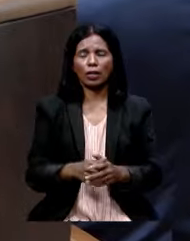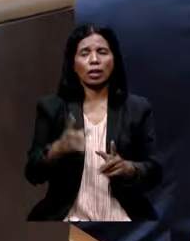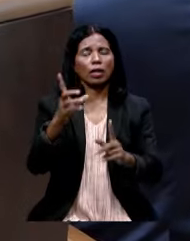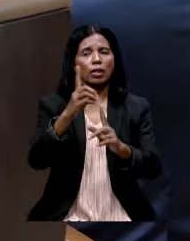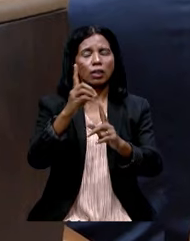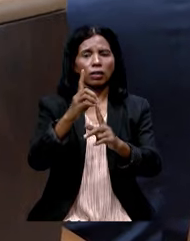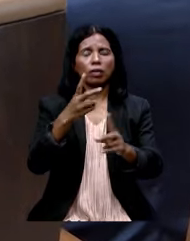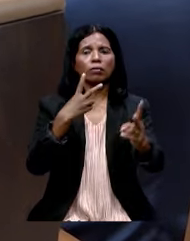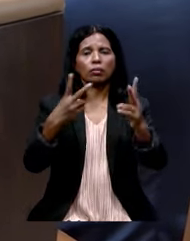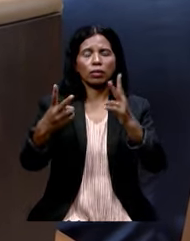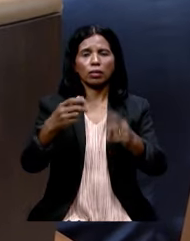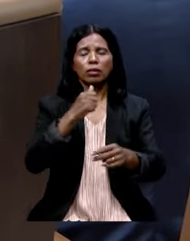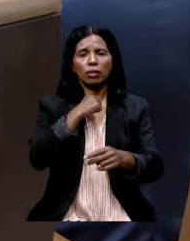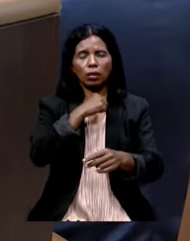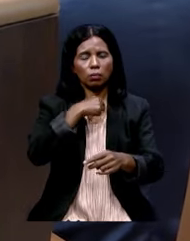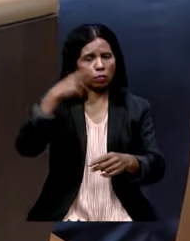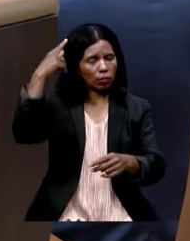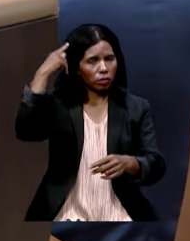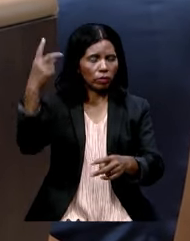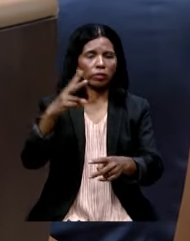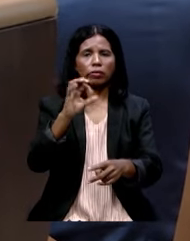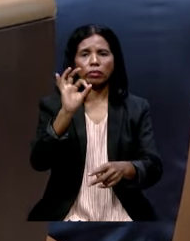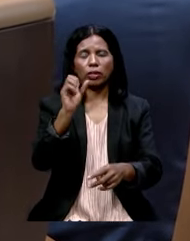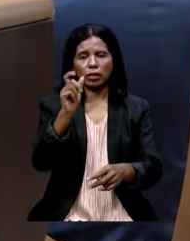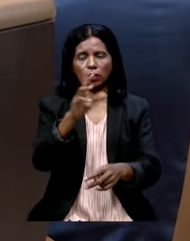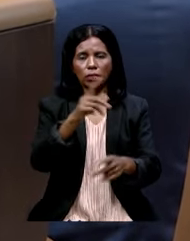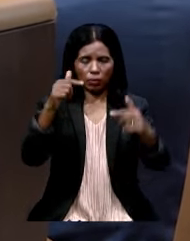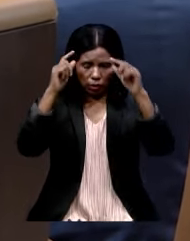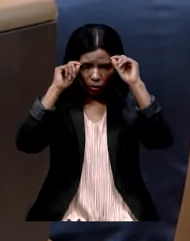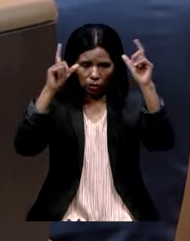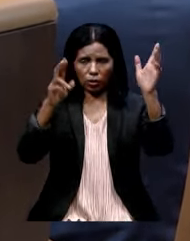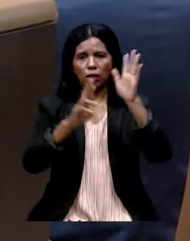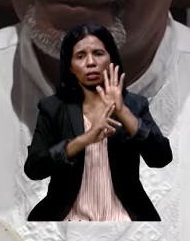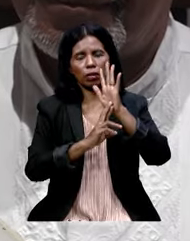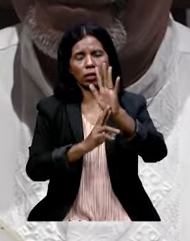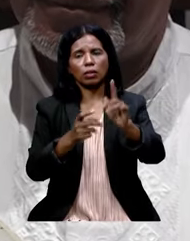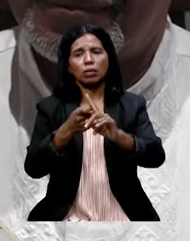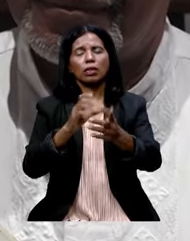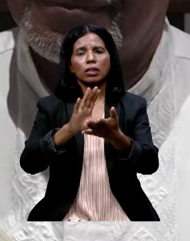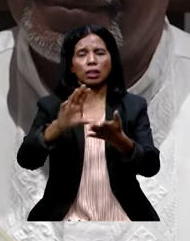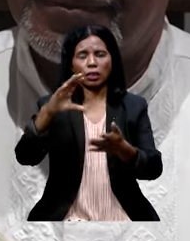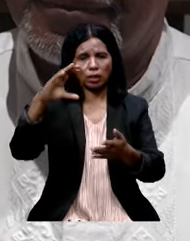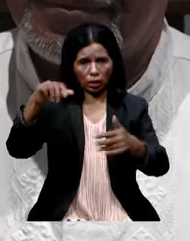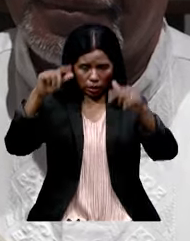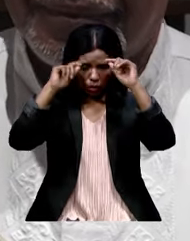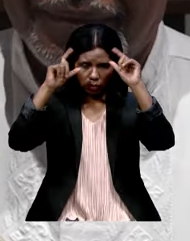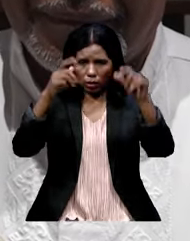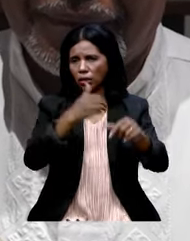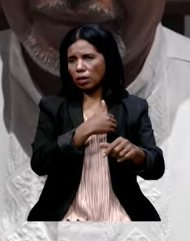para a visita Santo Papa Francisco em Timor-Leste, Torrin Loron, representante Santa Sé e Timor-Leste,